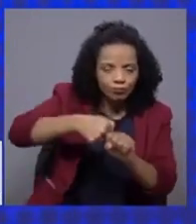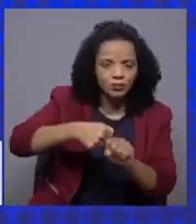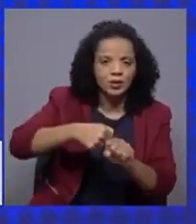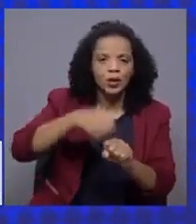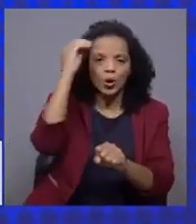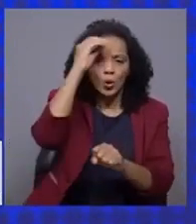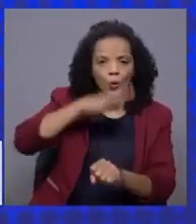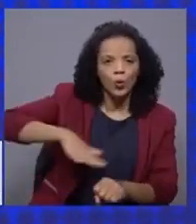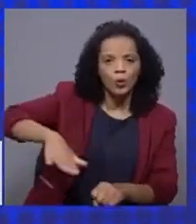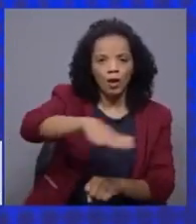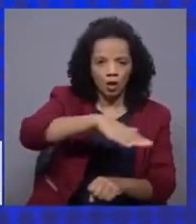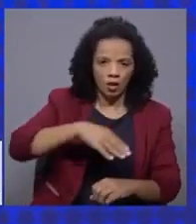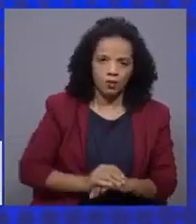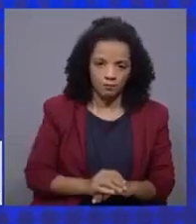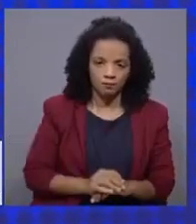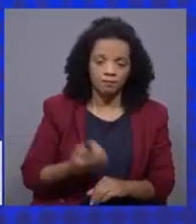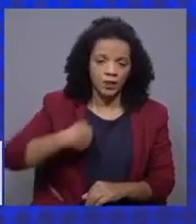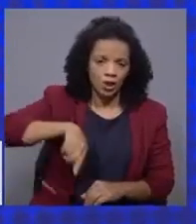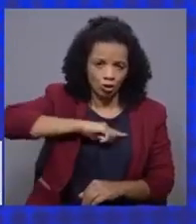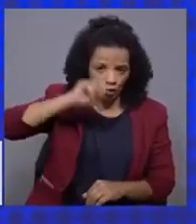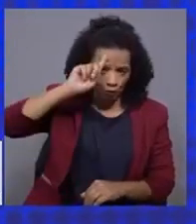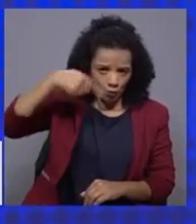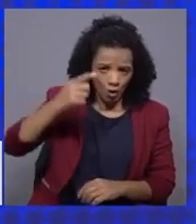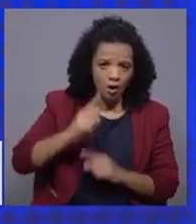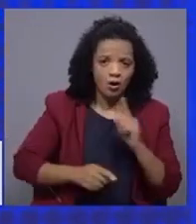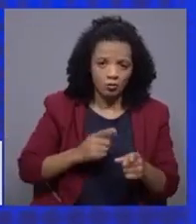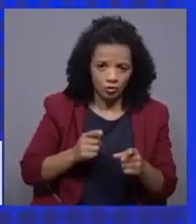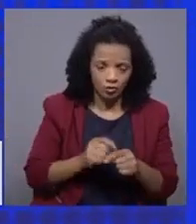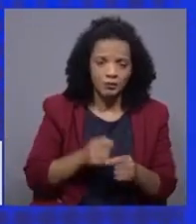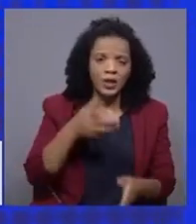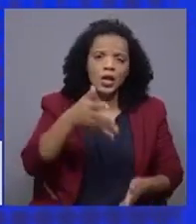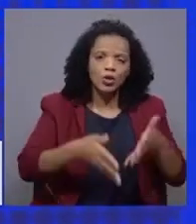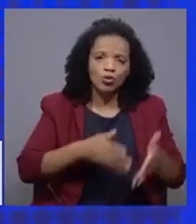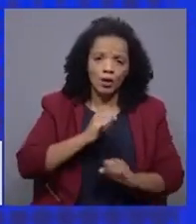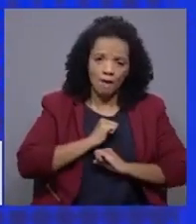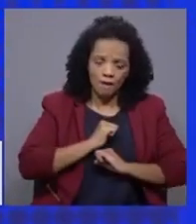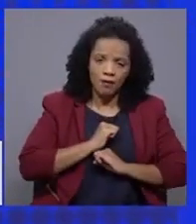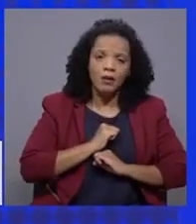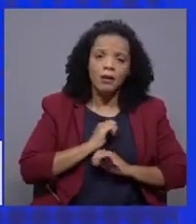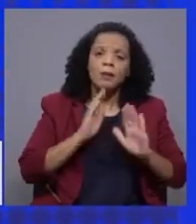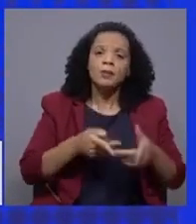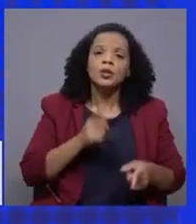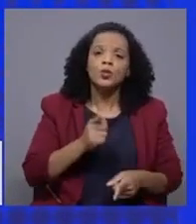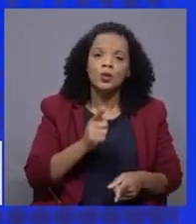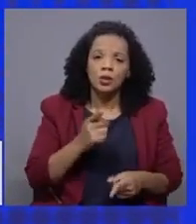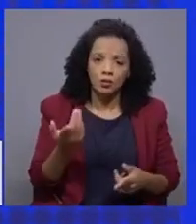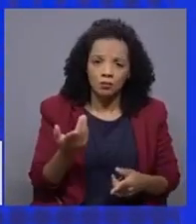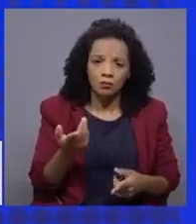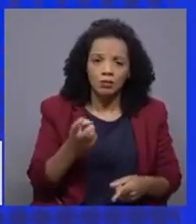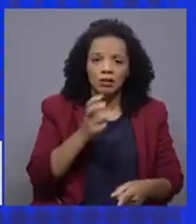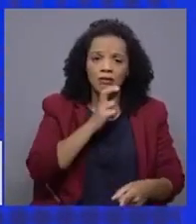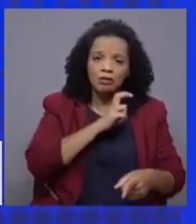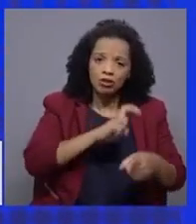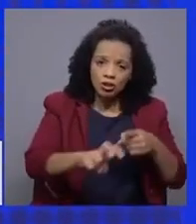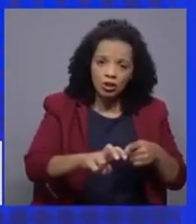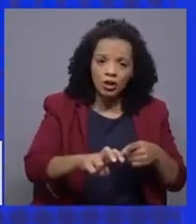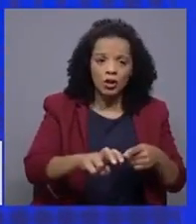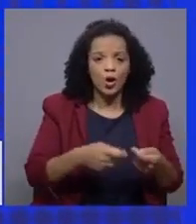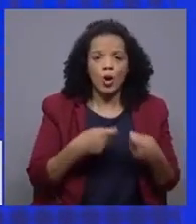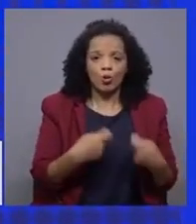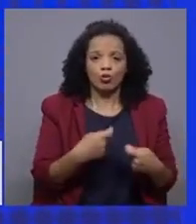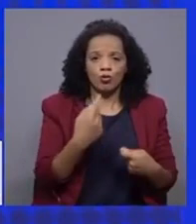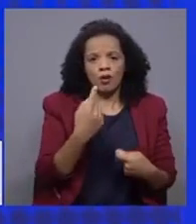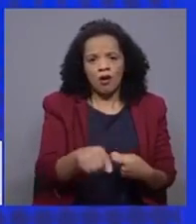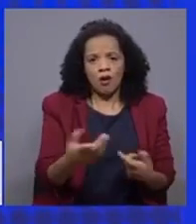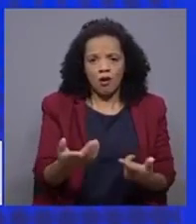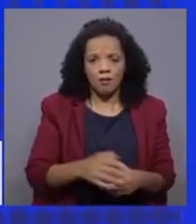rural. E nós sabemos perfeitamente que toda a nossa indústria depende de fontes de energia que têm um custo.